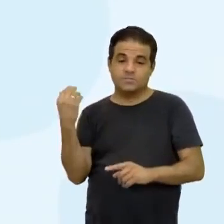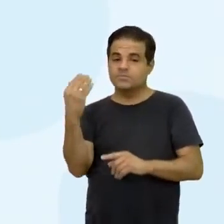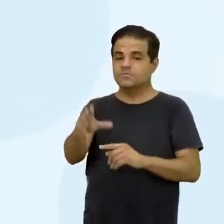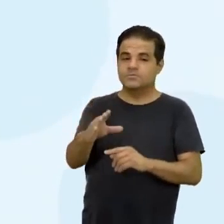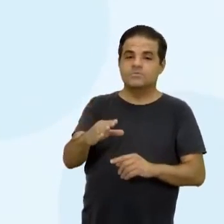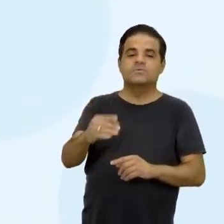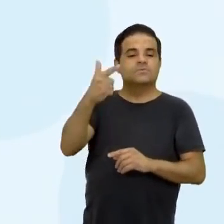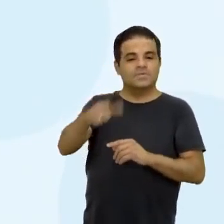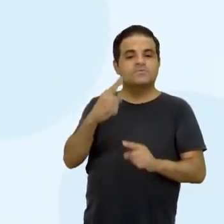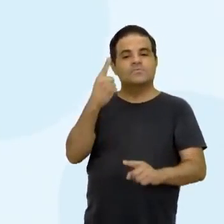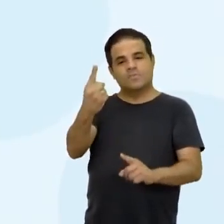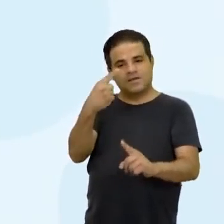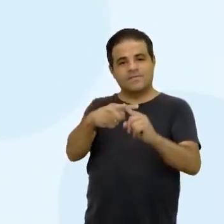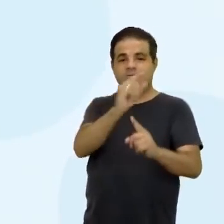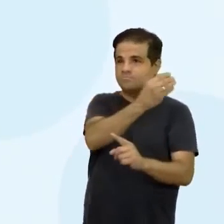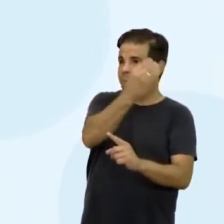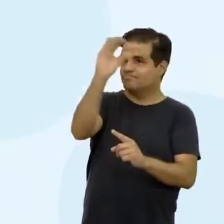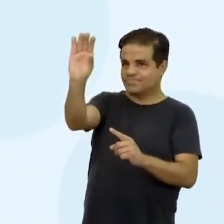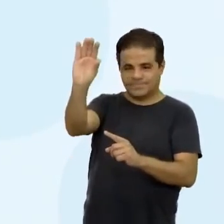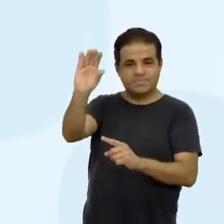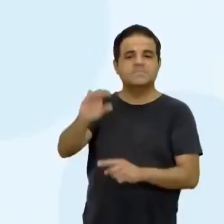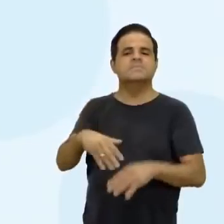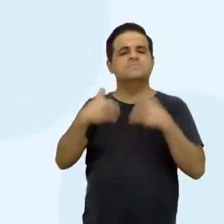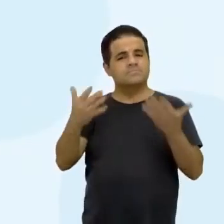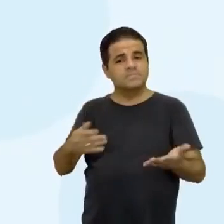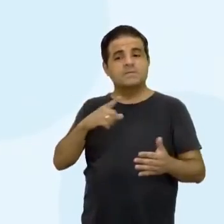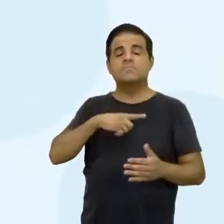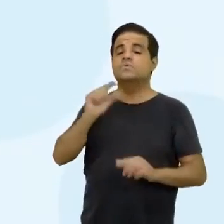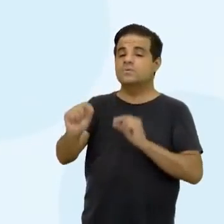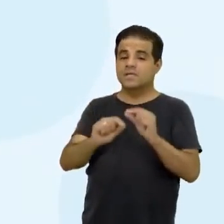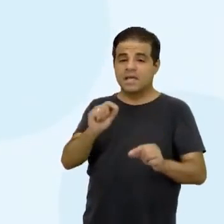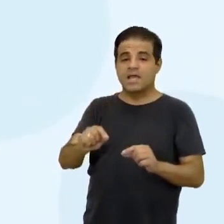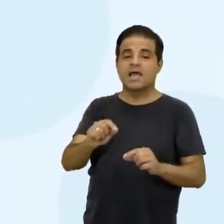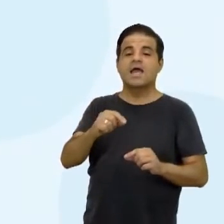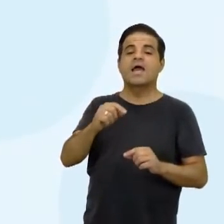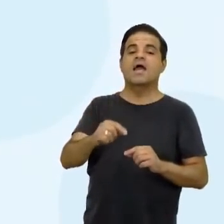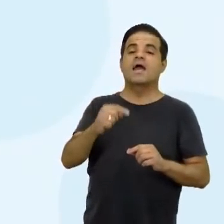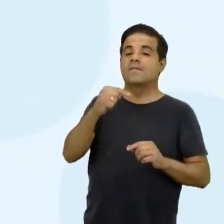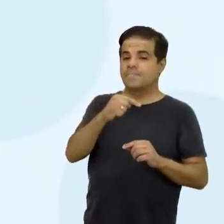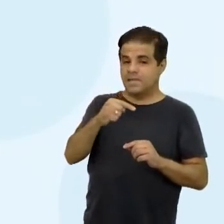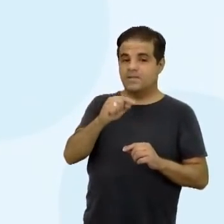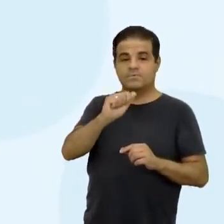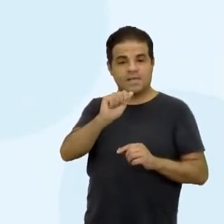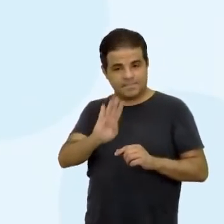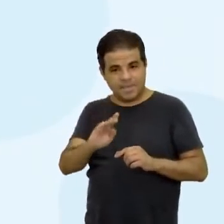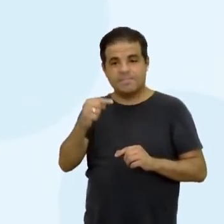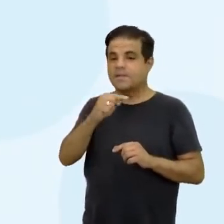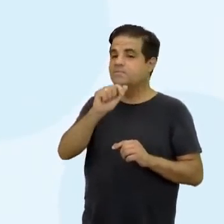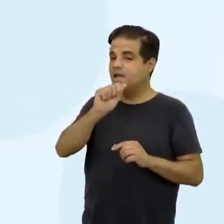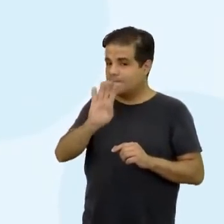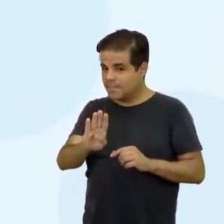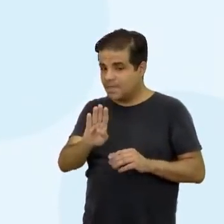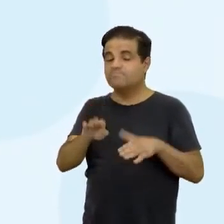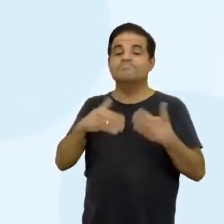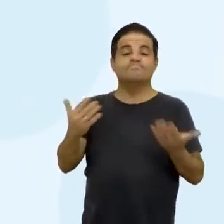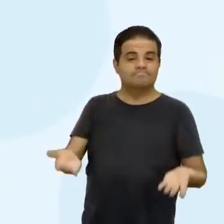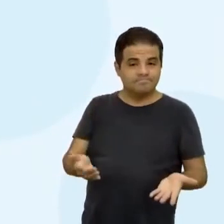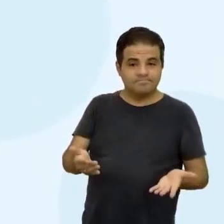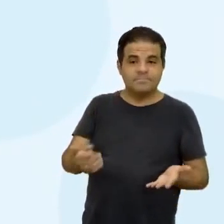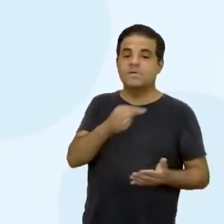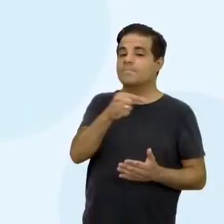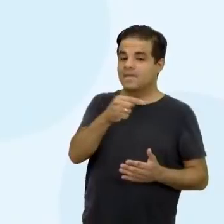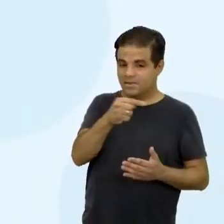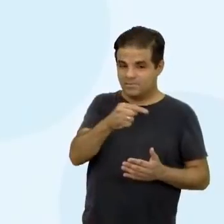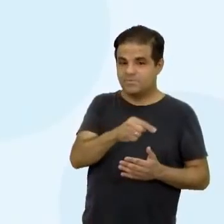então vou colocar ele é uma vez aqui então o que que a gente tem ó menu saber com menos saber a gente tem